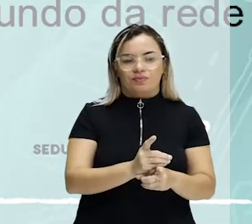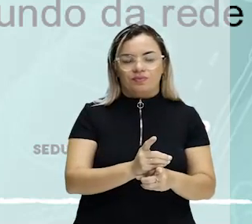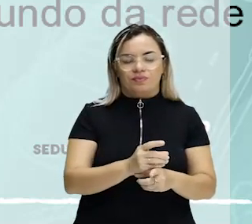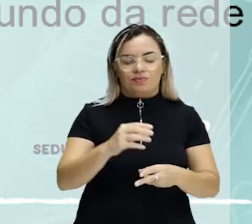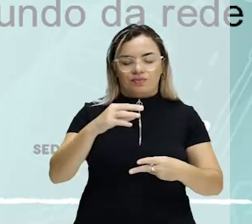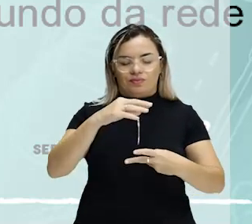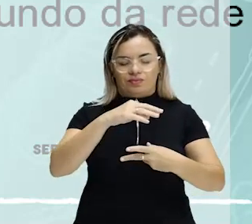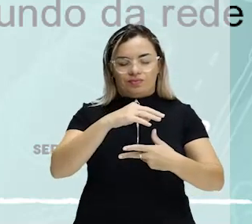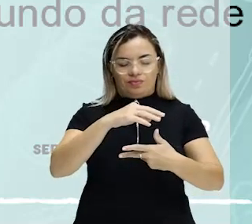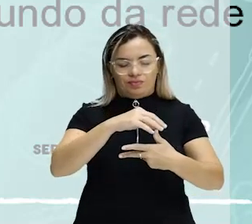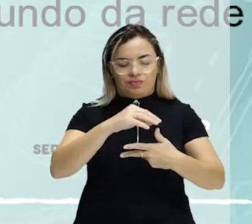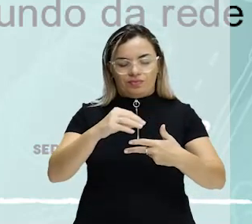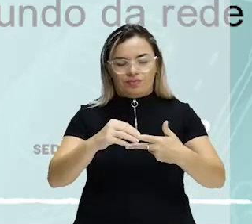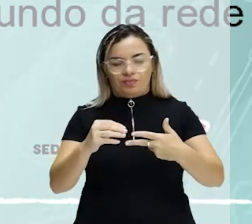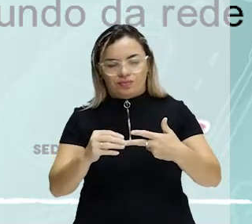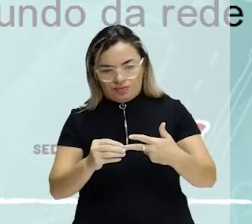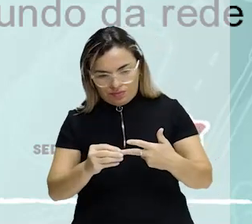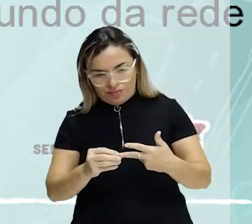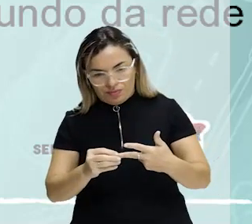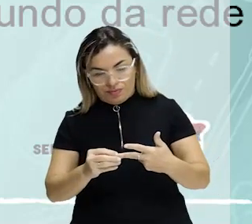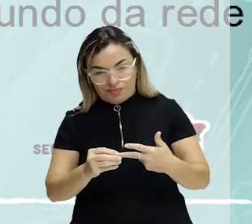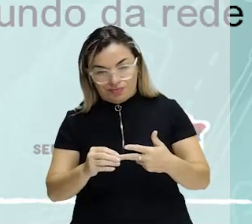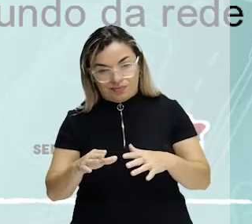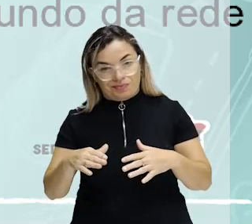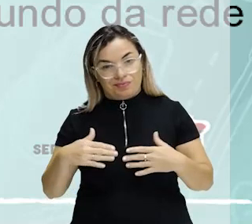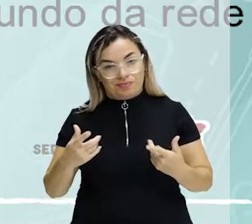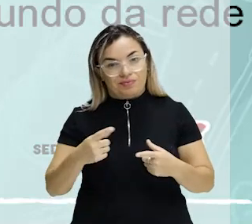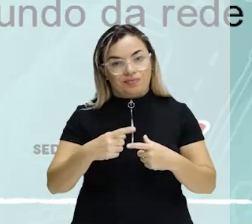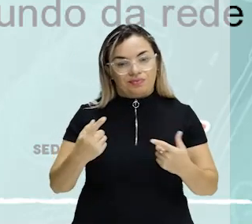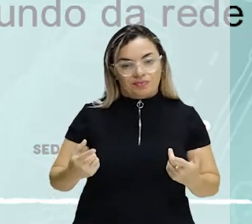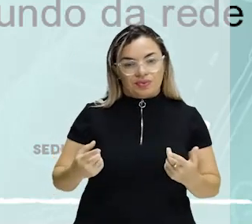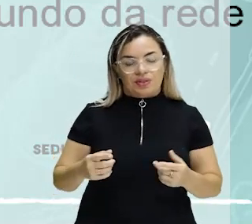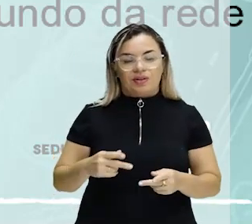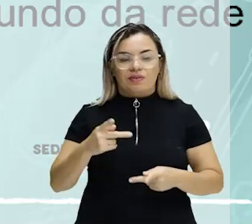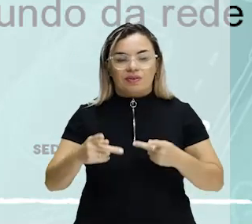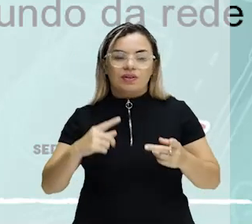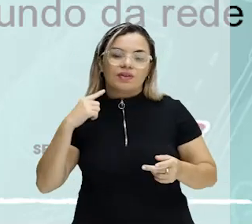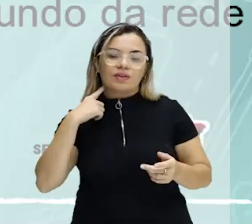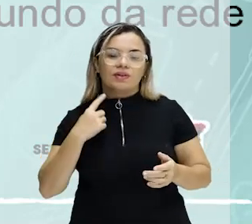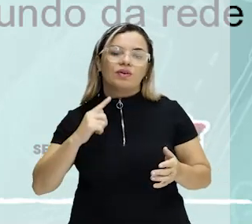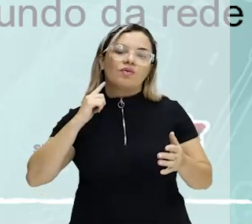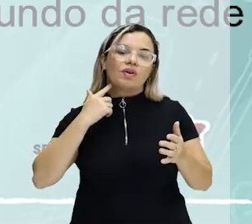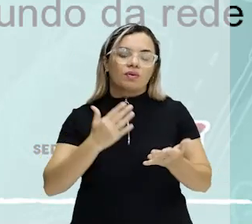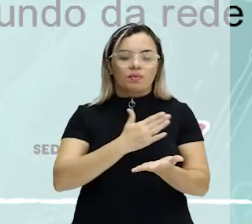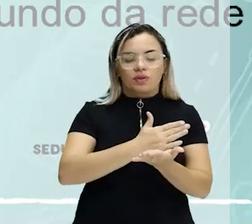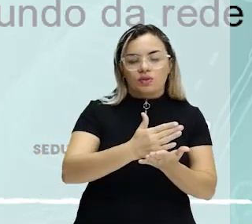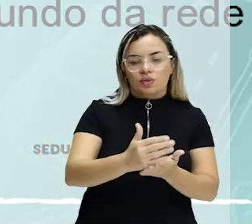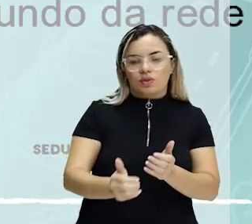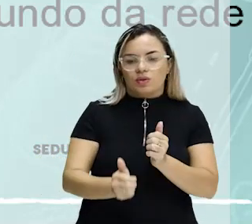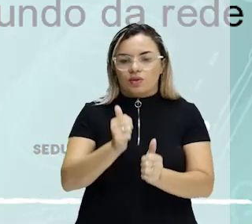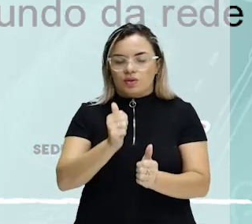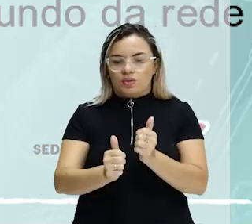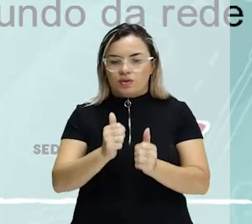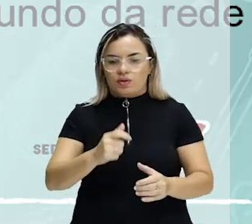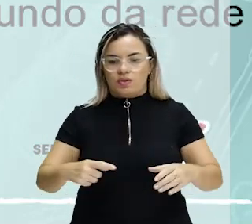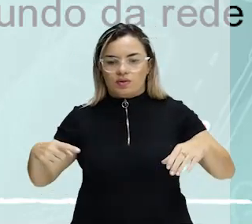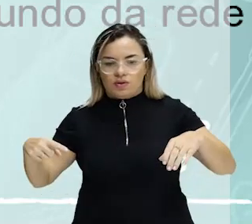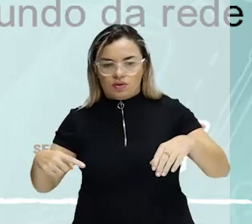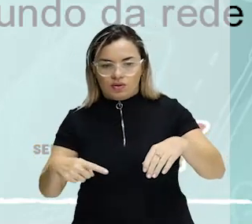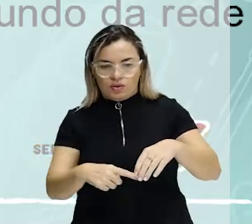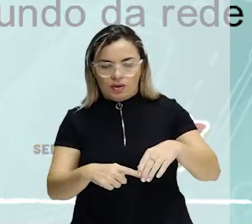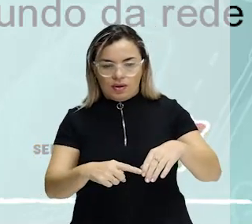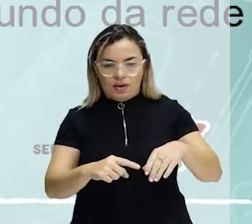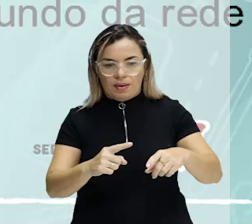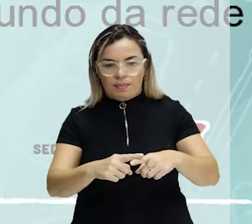nós trouxemos para vocês. Por acaso fala do Flamengo. O Flamengo começou a partida no ataque, enquanto o Botafogo procurava fazer